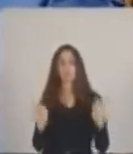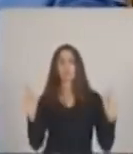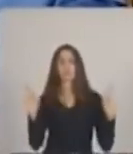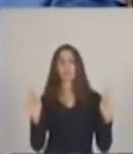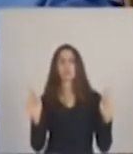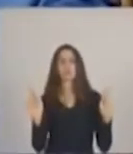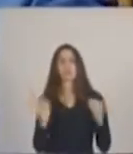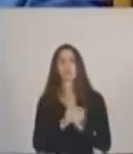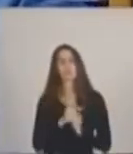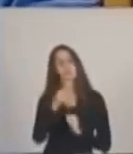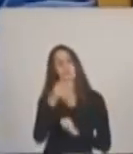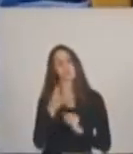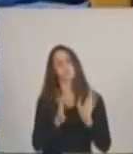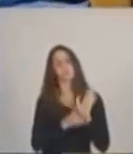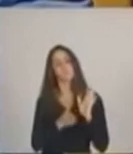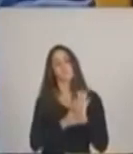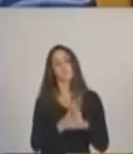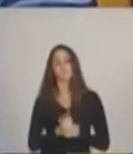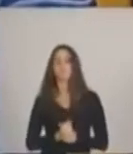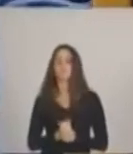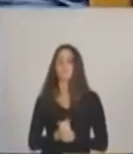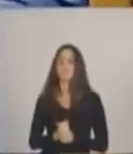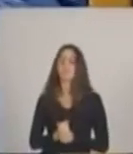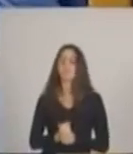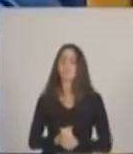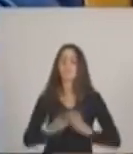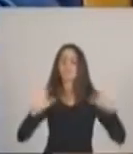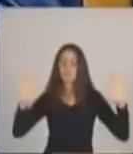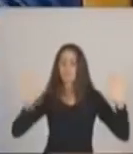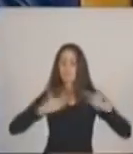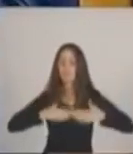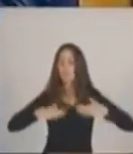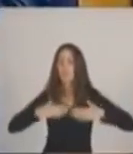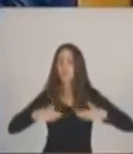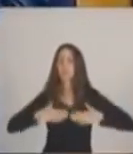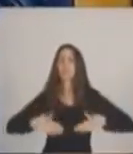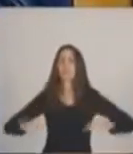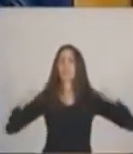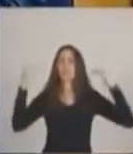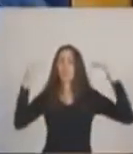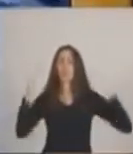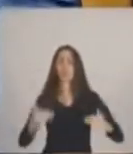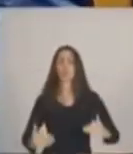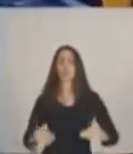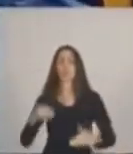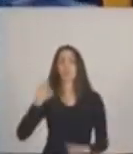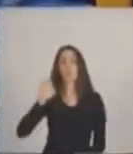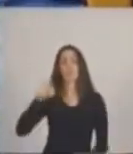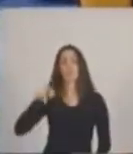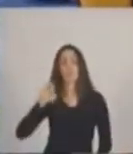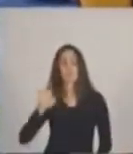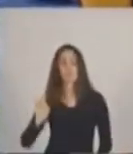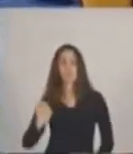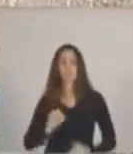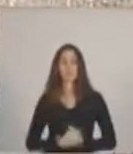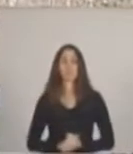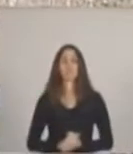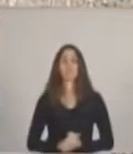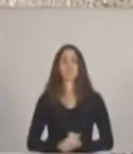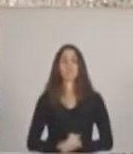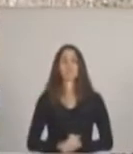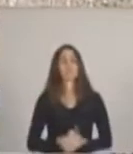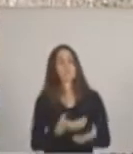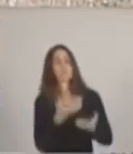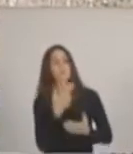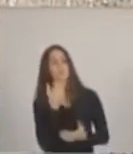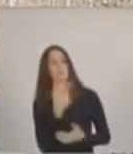você fez a proposta. Pela ordem, senhor presidente. Peraí, deixa eu só seguir aqui a ordem, doutor Milho Mameli, pela ordem. Senhor presidente, eu quero,